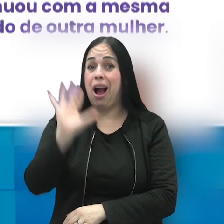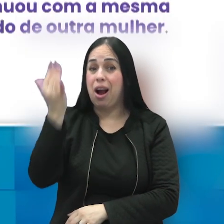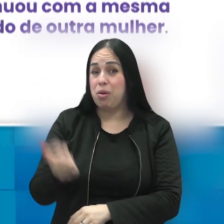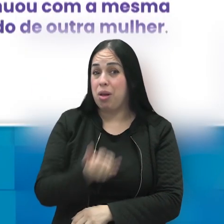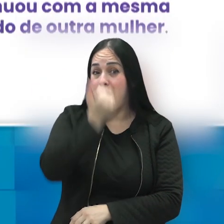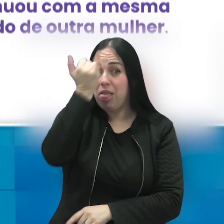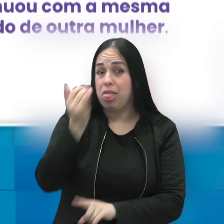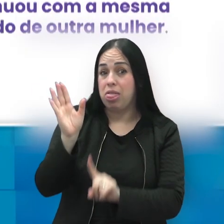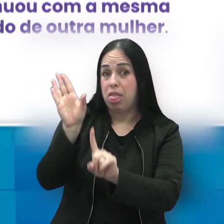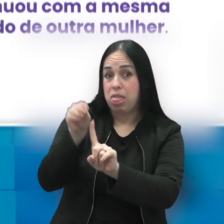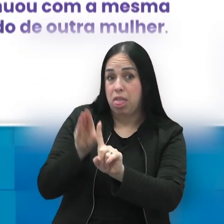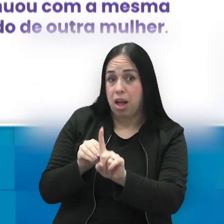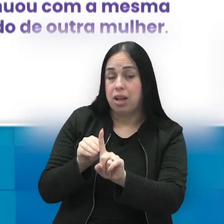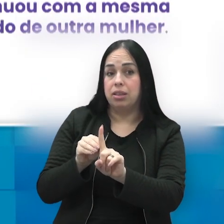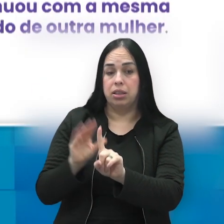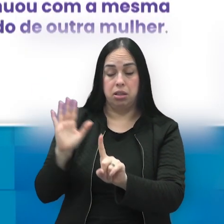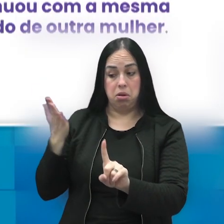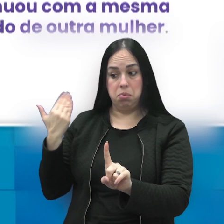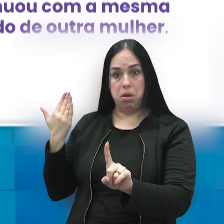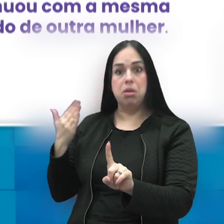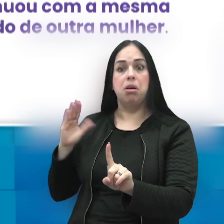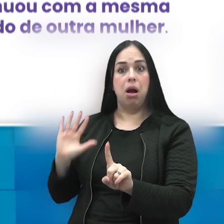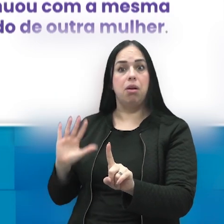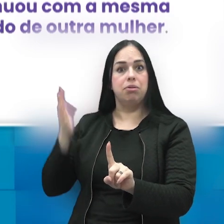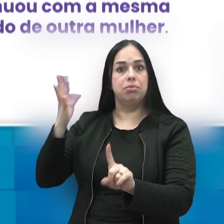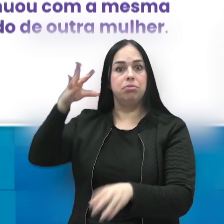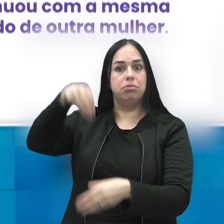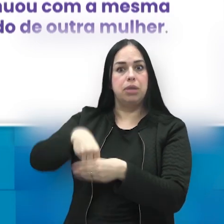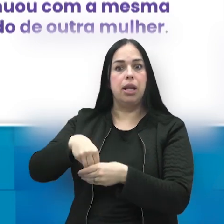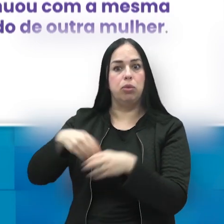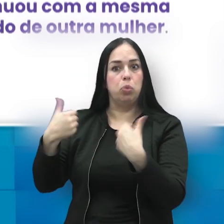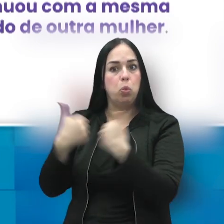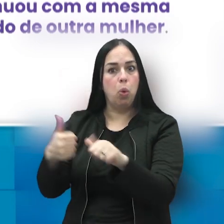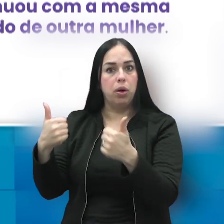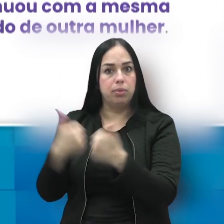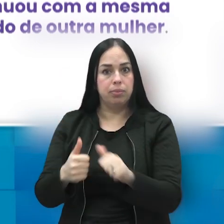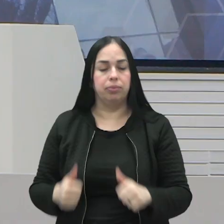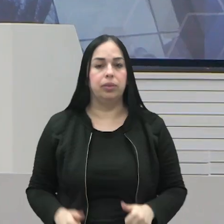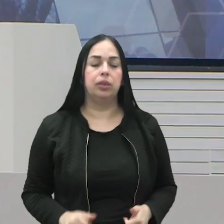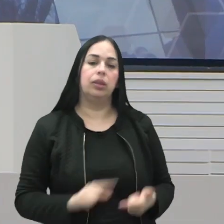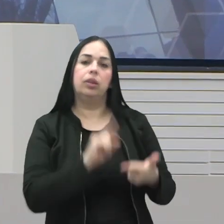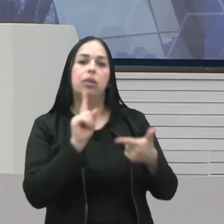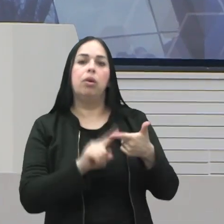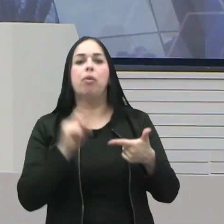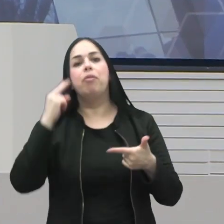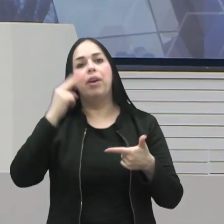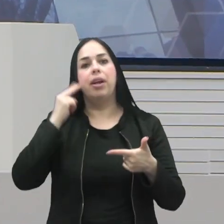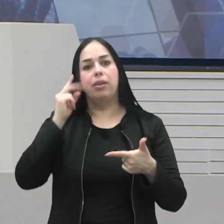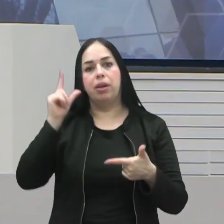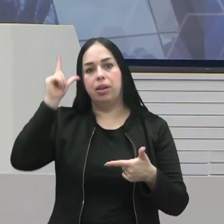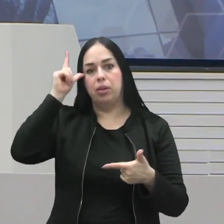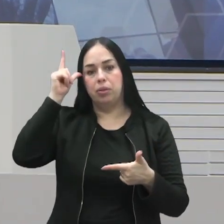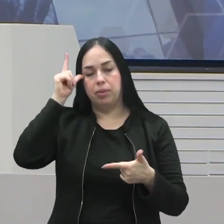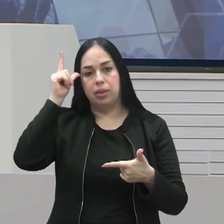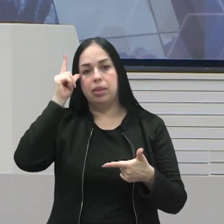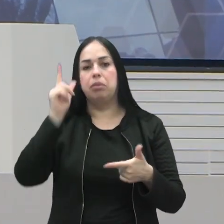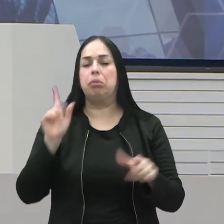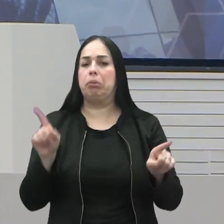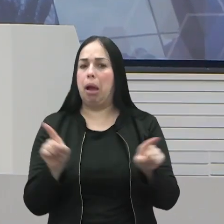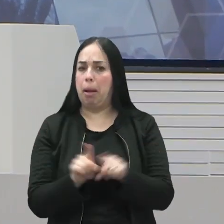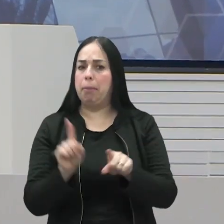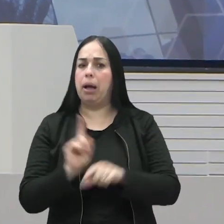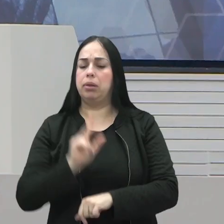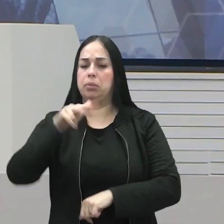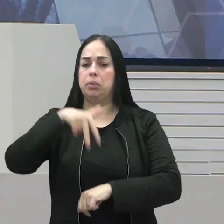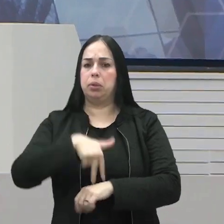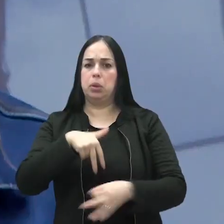situação de assédio ocorrida recentemente em um ônibus da cidade. Lino Bispo, outro orador a